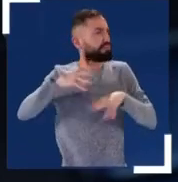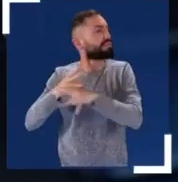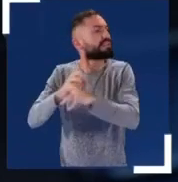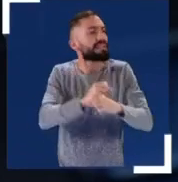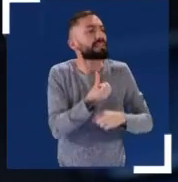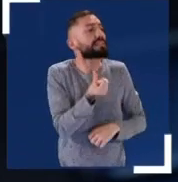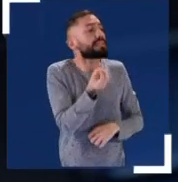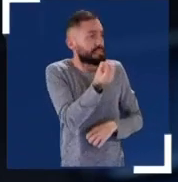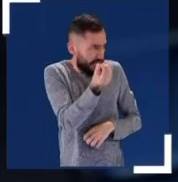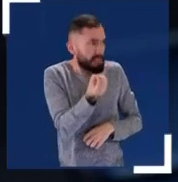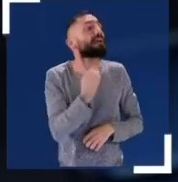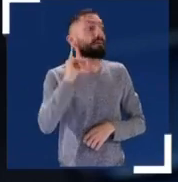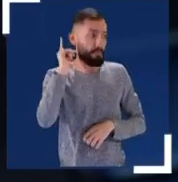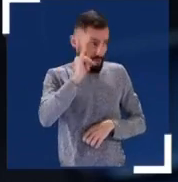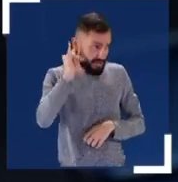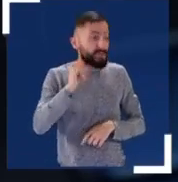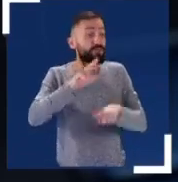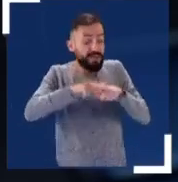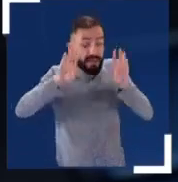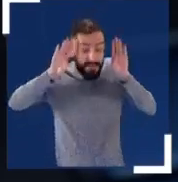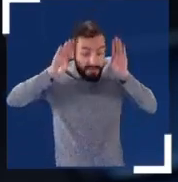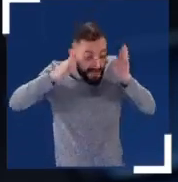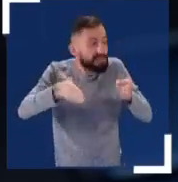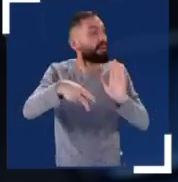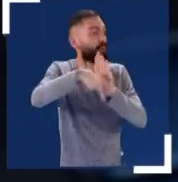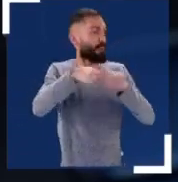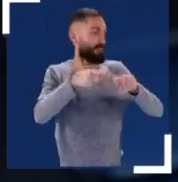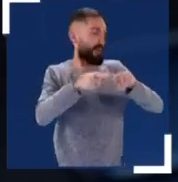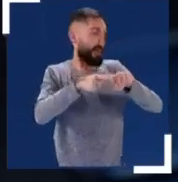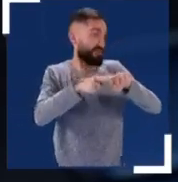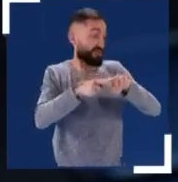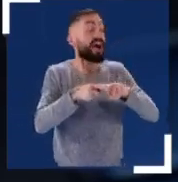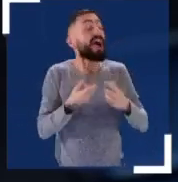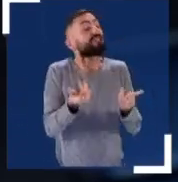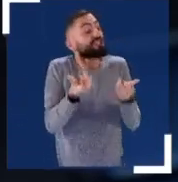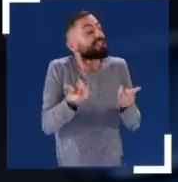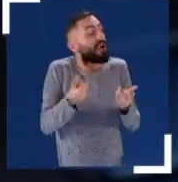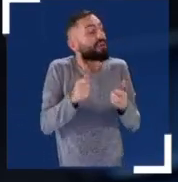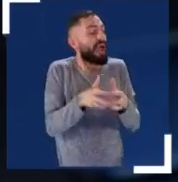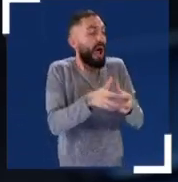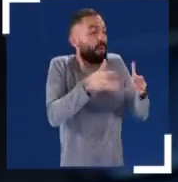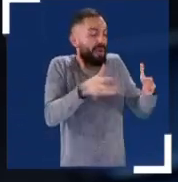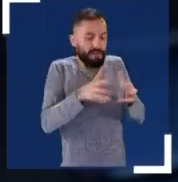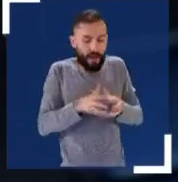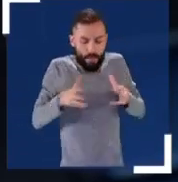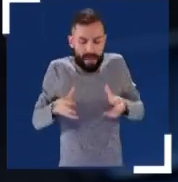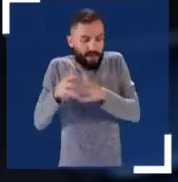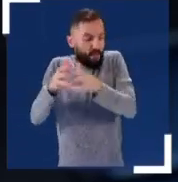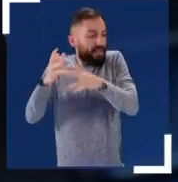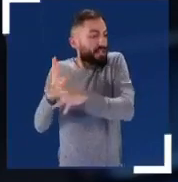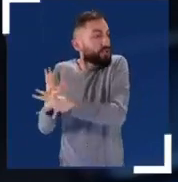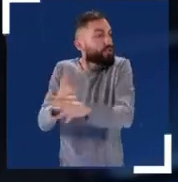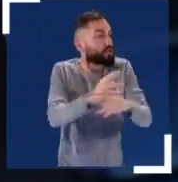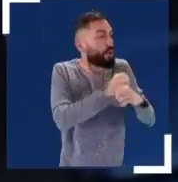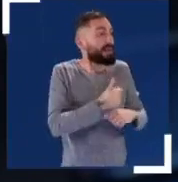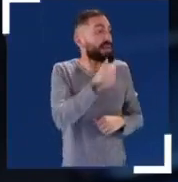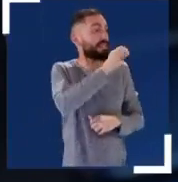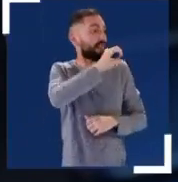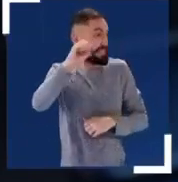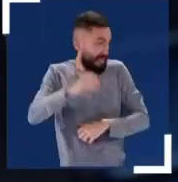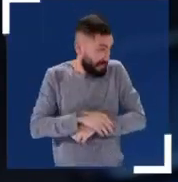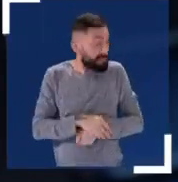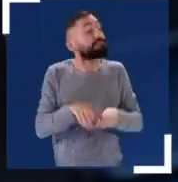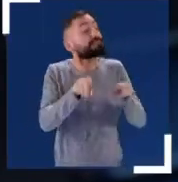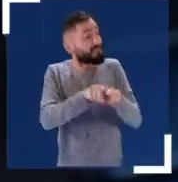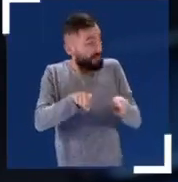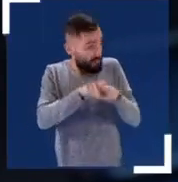ambulatórios médicos de especialidade. A nossa proposta é ampliar os AMES, chegar a 100 unidades. A gente tem compromisso de fazer,